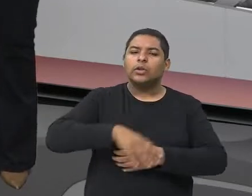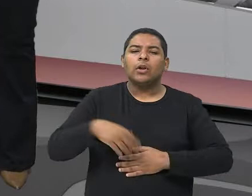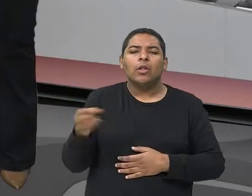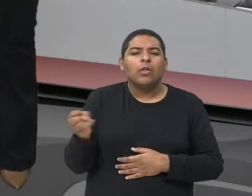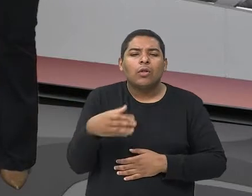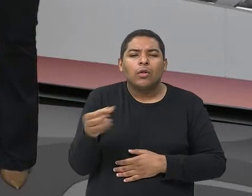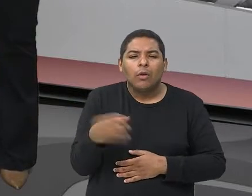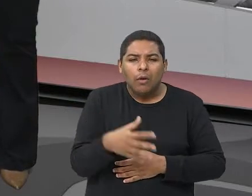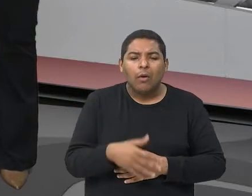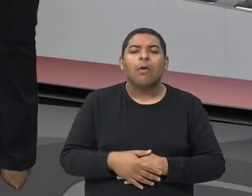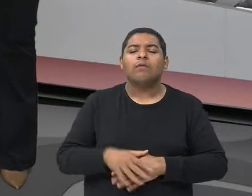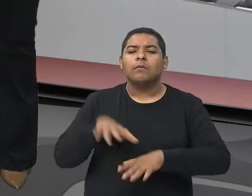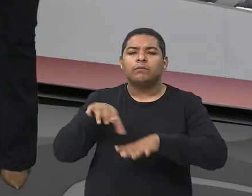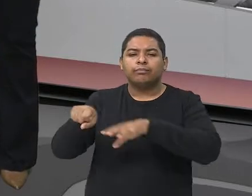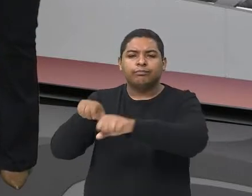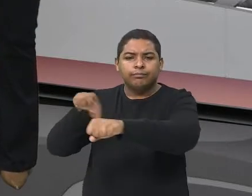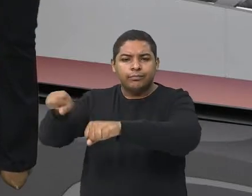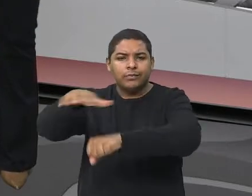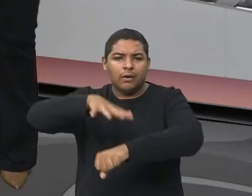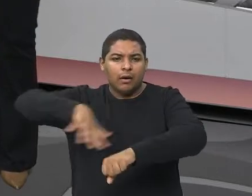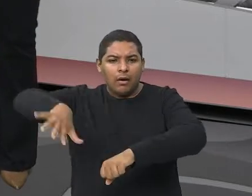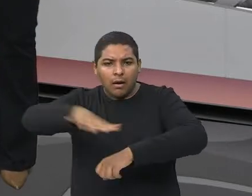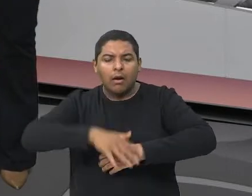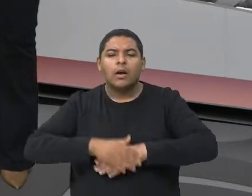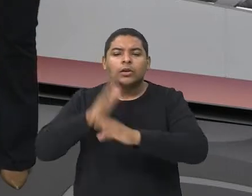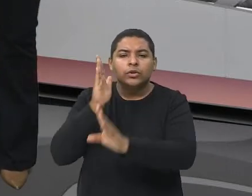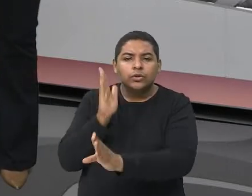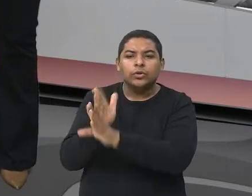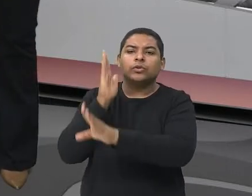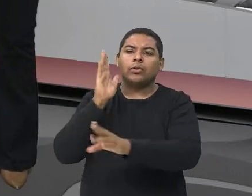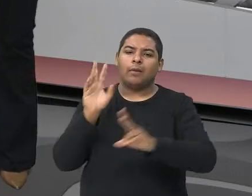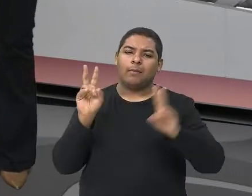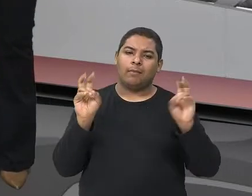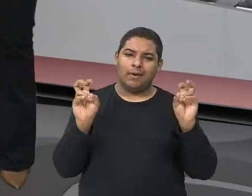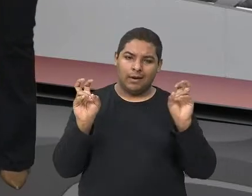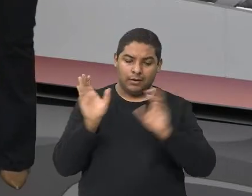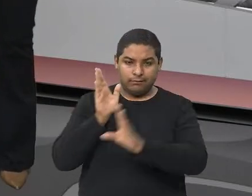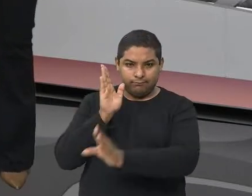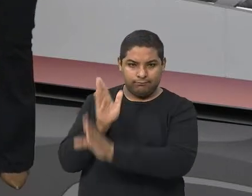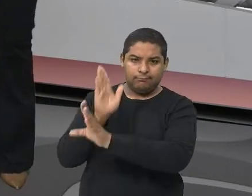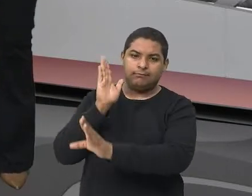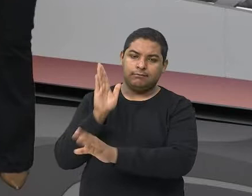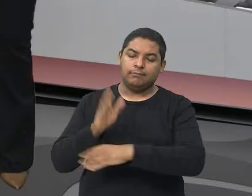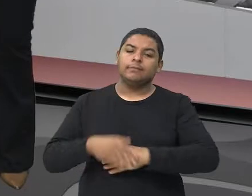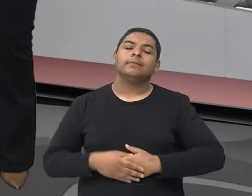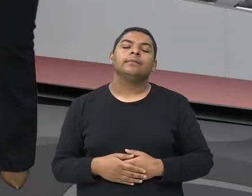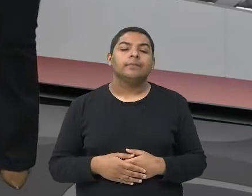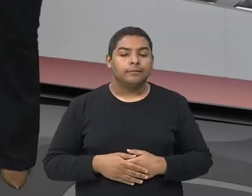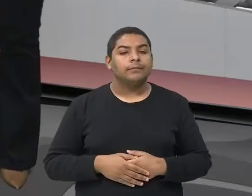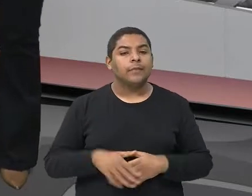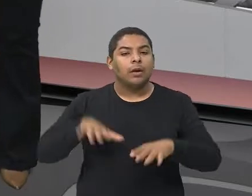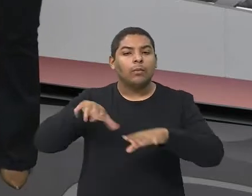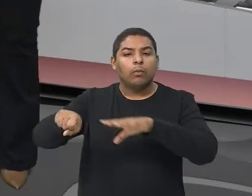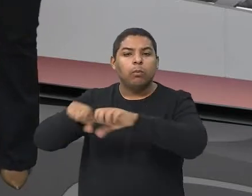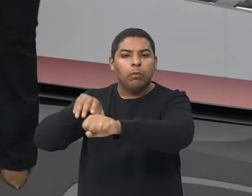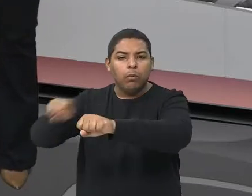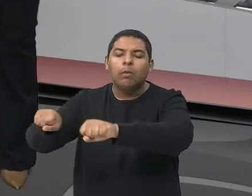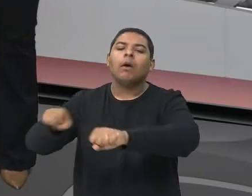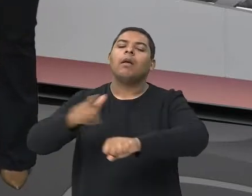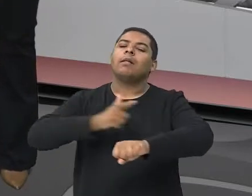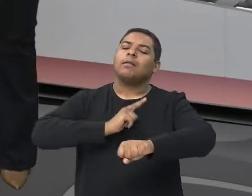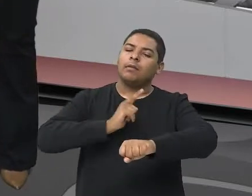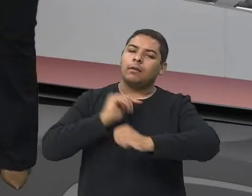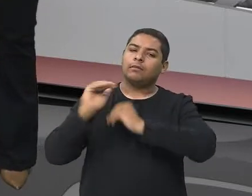a serem colonizados, a ser descoberto, que foram colonizados aí, e a gente observa todo esse